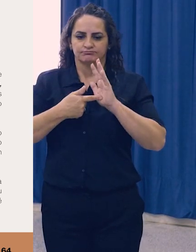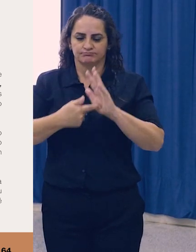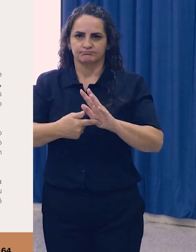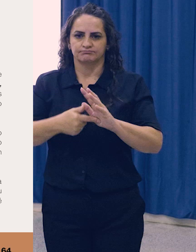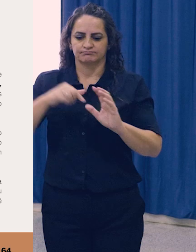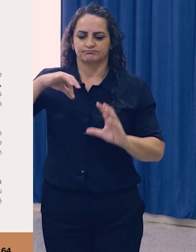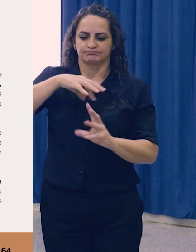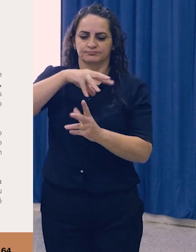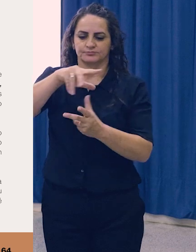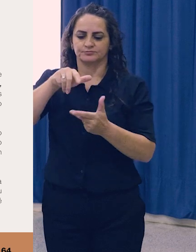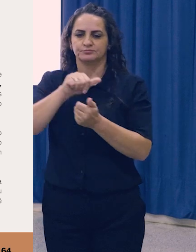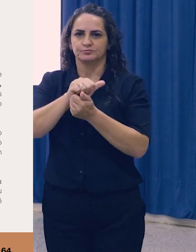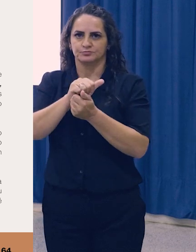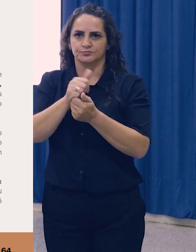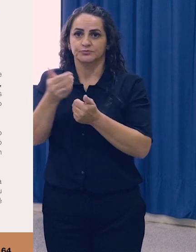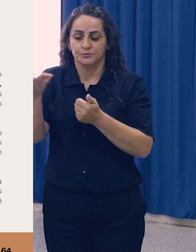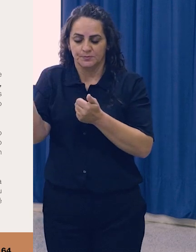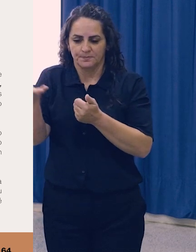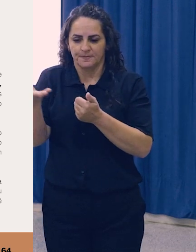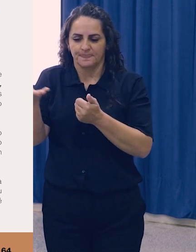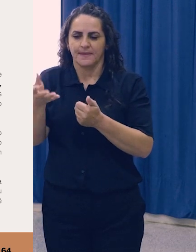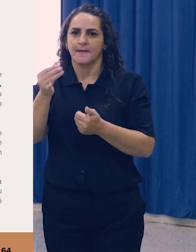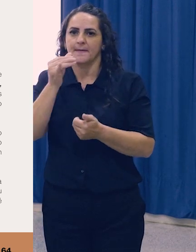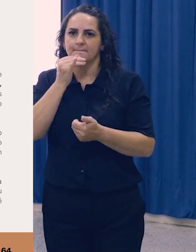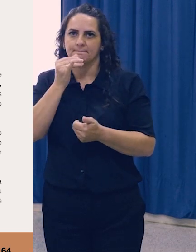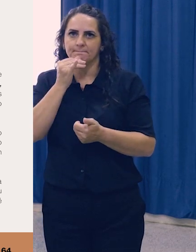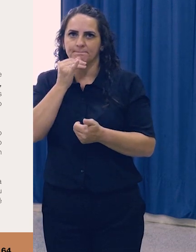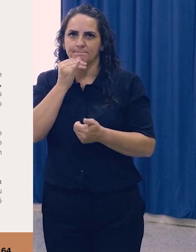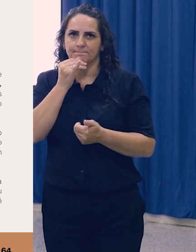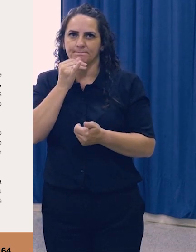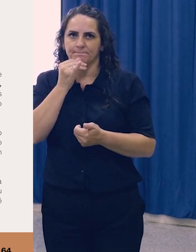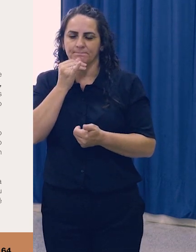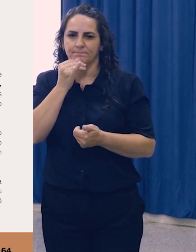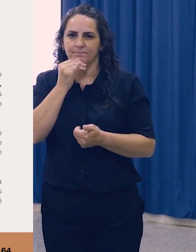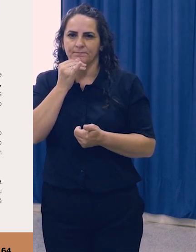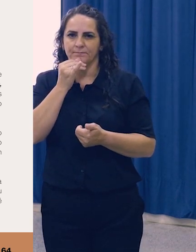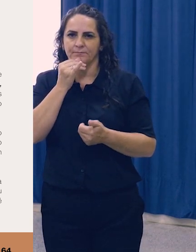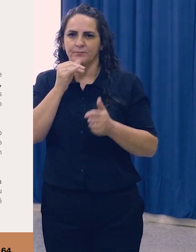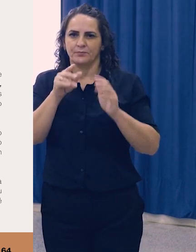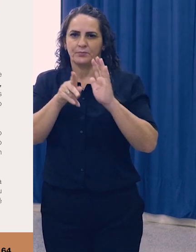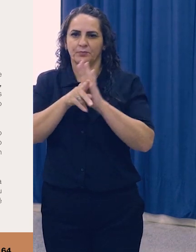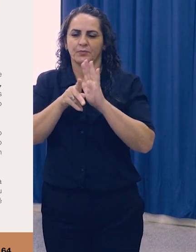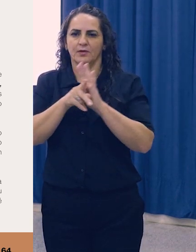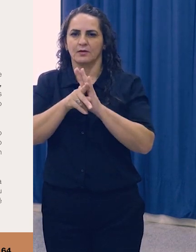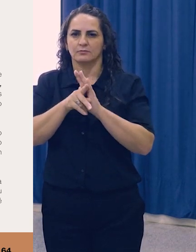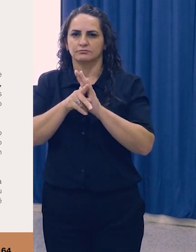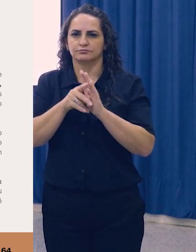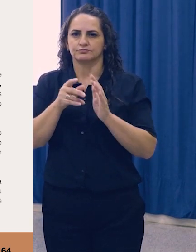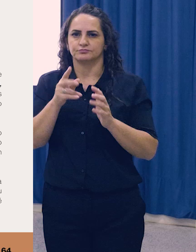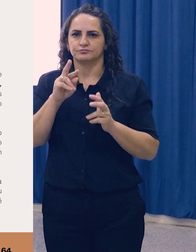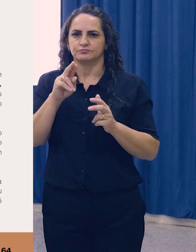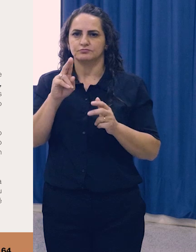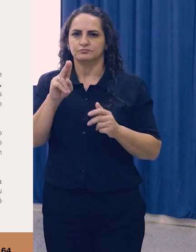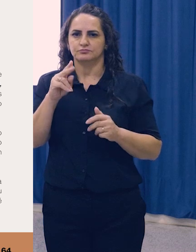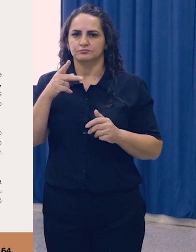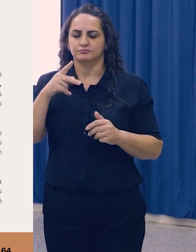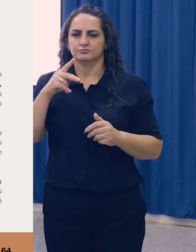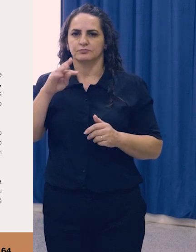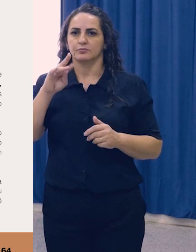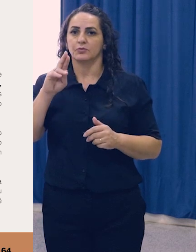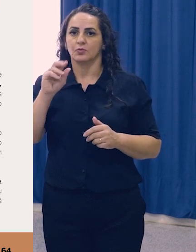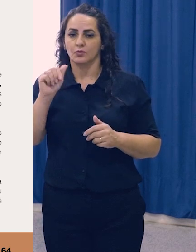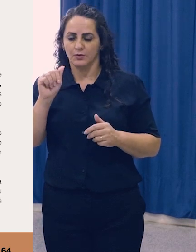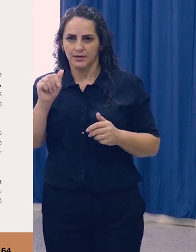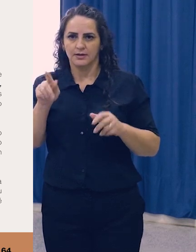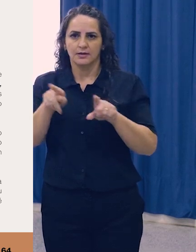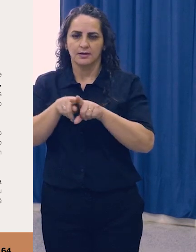para o mundo atual, aquele exemplo do Ruptura ou do Homem-Aranha, por exemplo. E tem